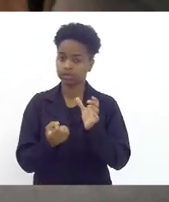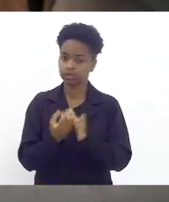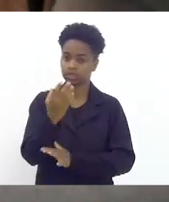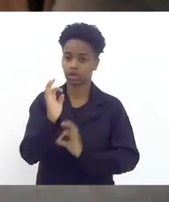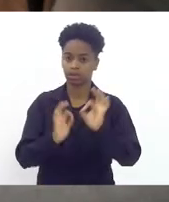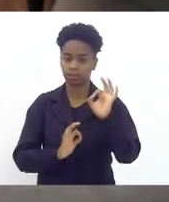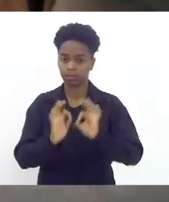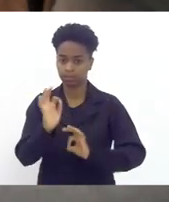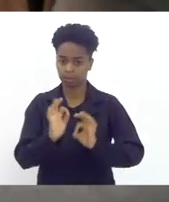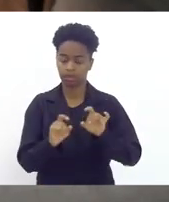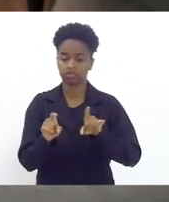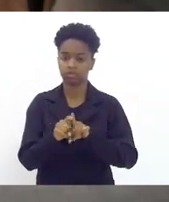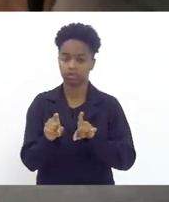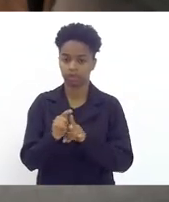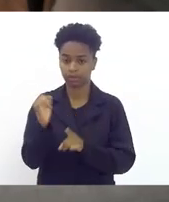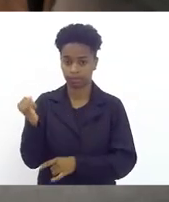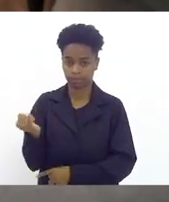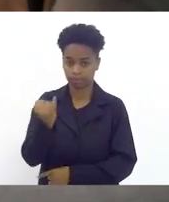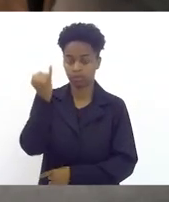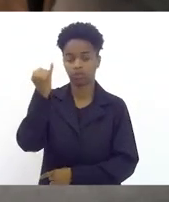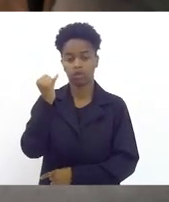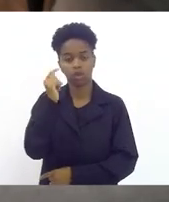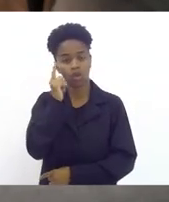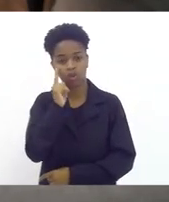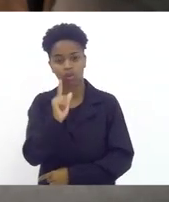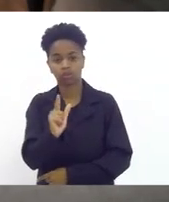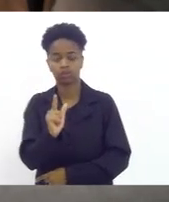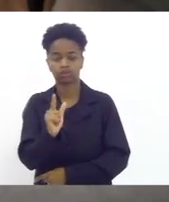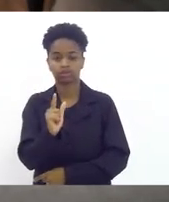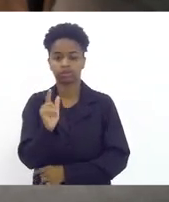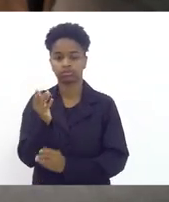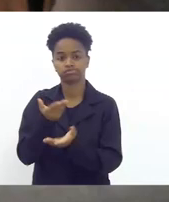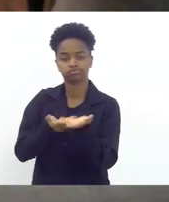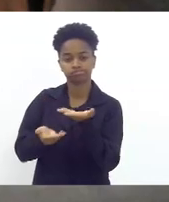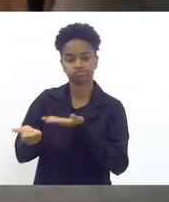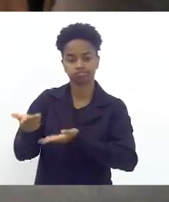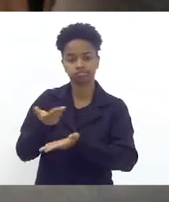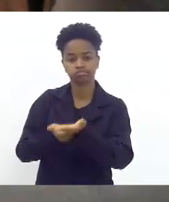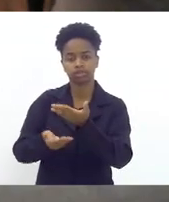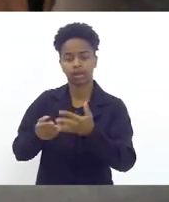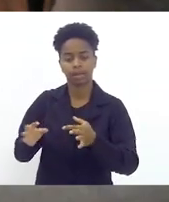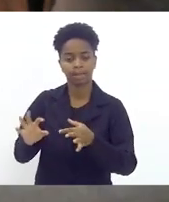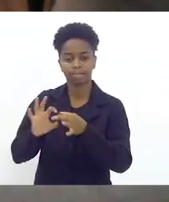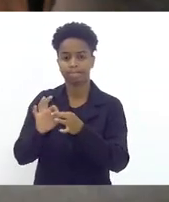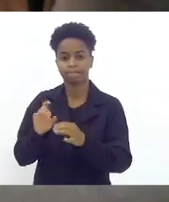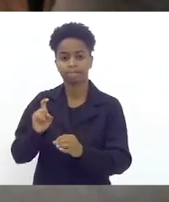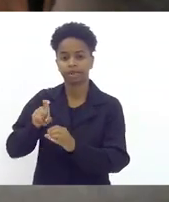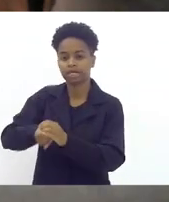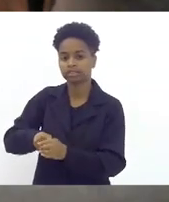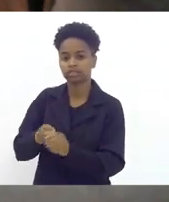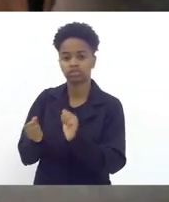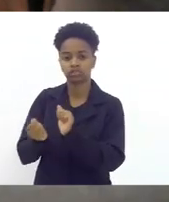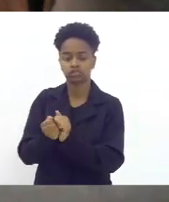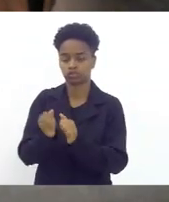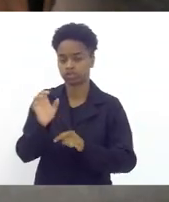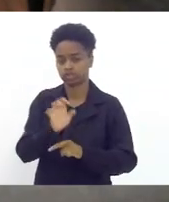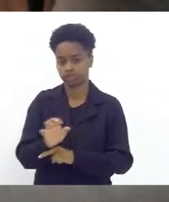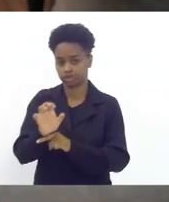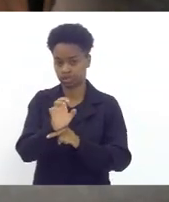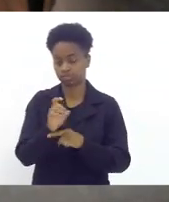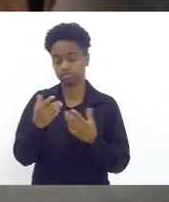também é muito importante que haja essa essa colaboração nessa parceria com o estado para que a gente